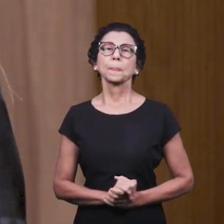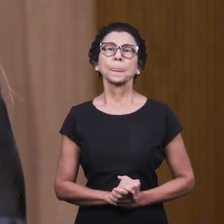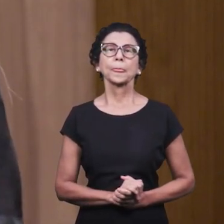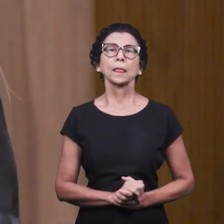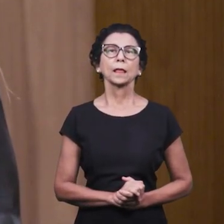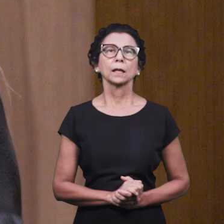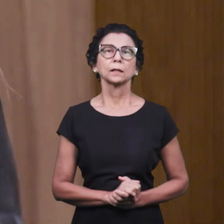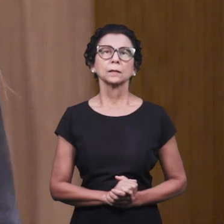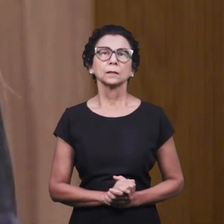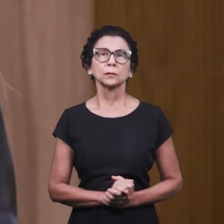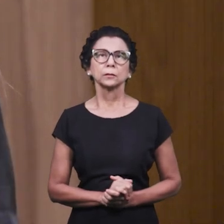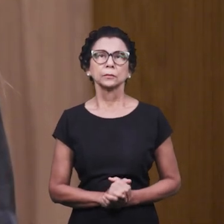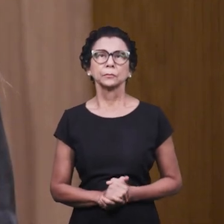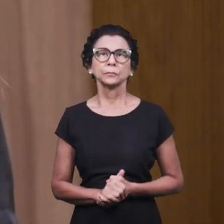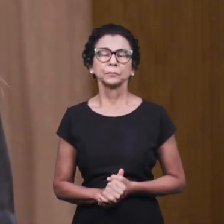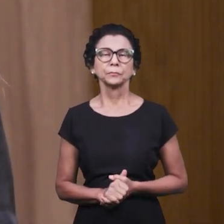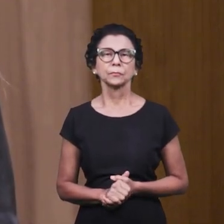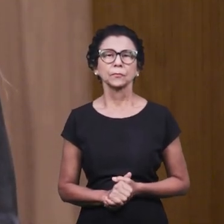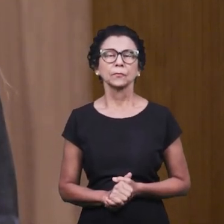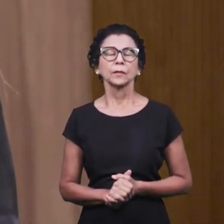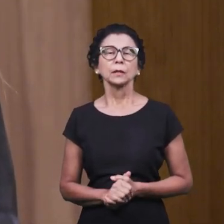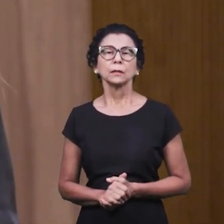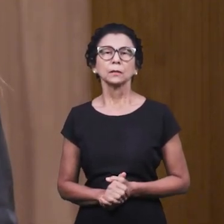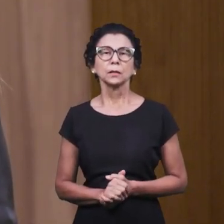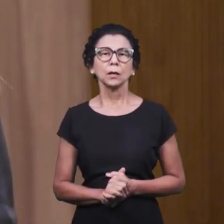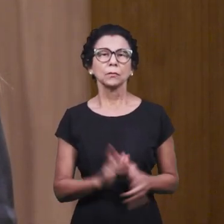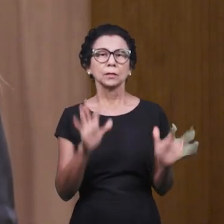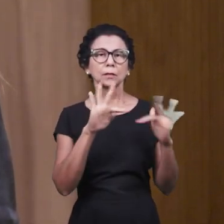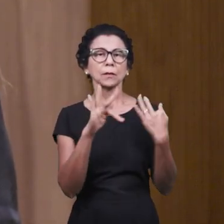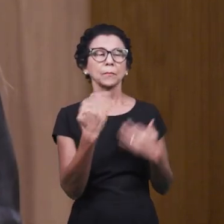vão receber, que veem que o intercambista é interessado,